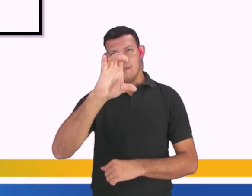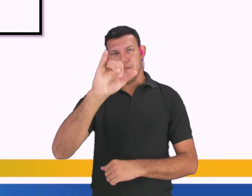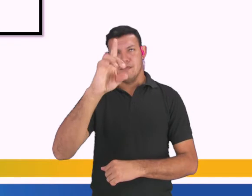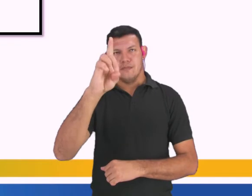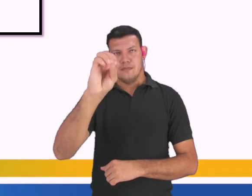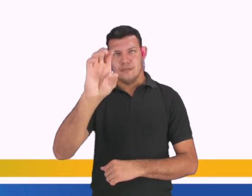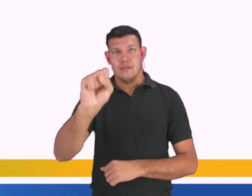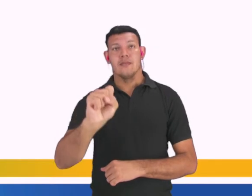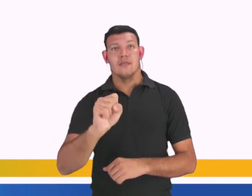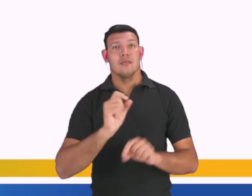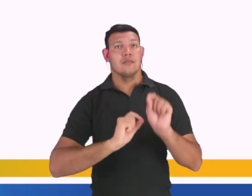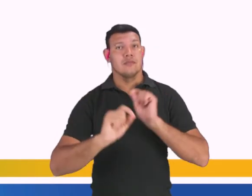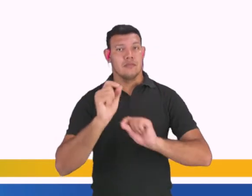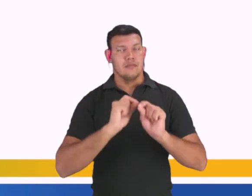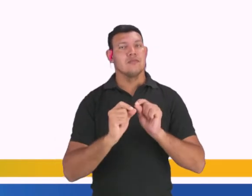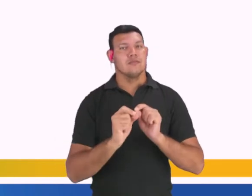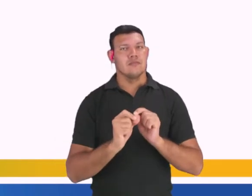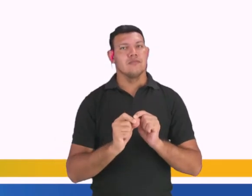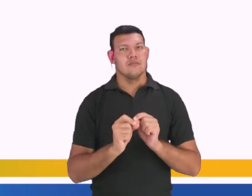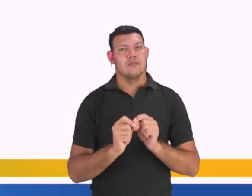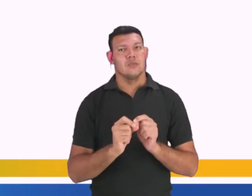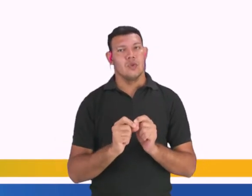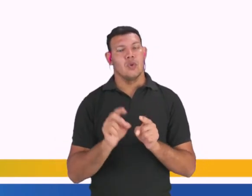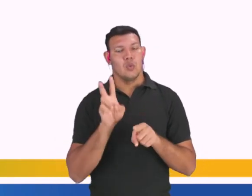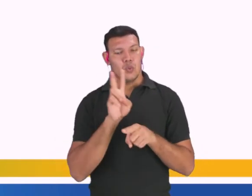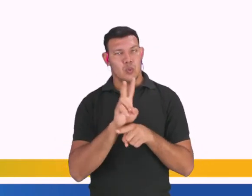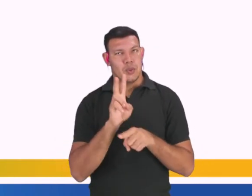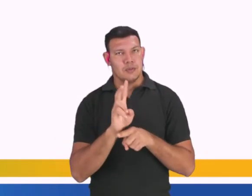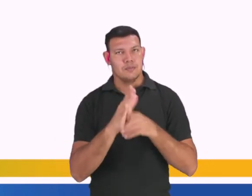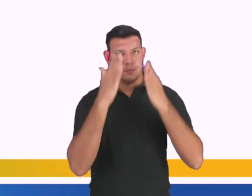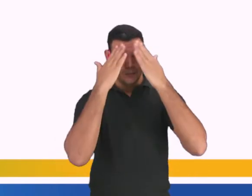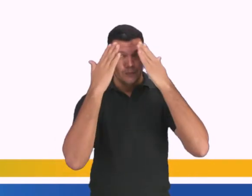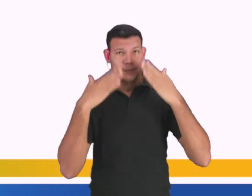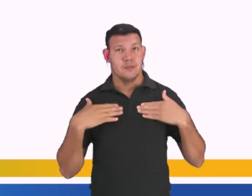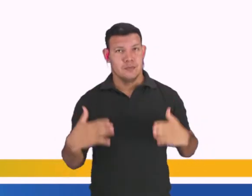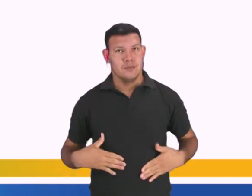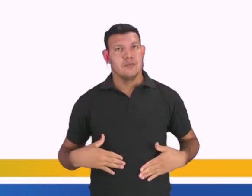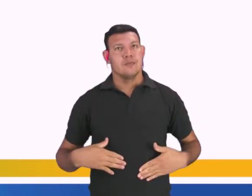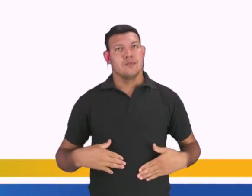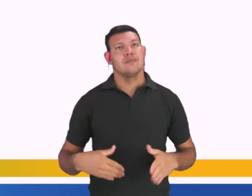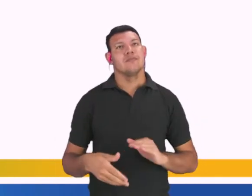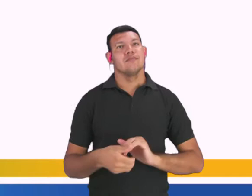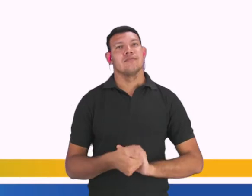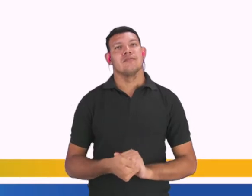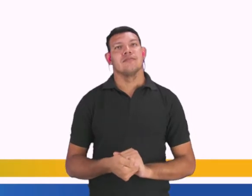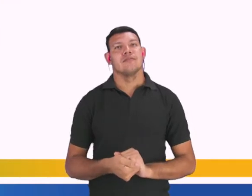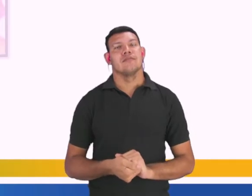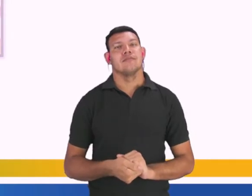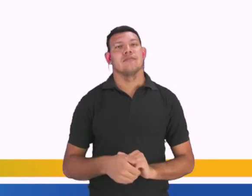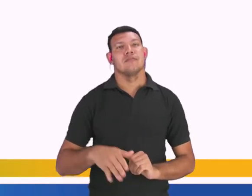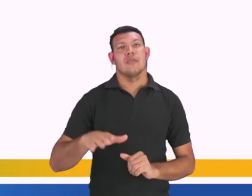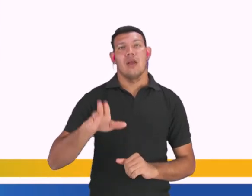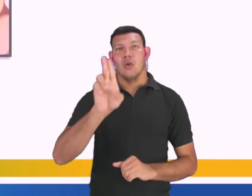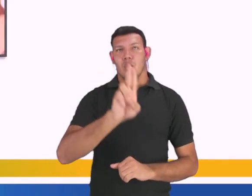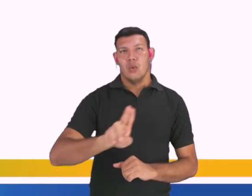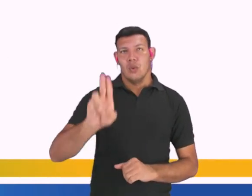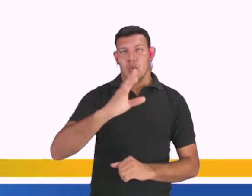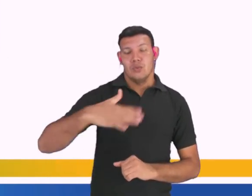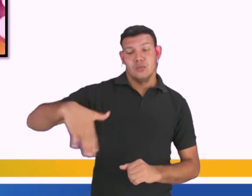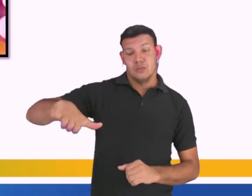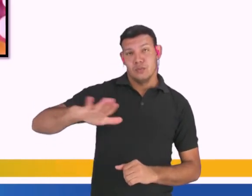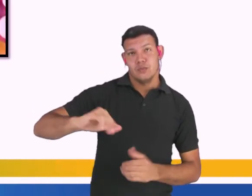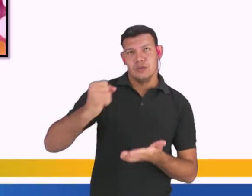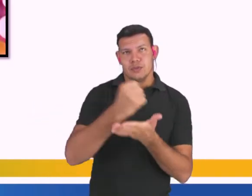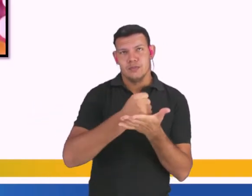fundamentais para regenerar também o nosso corpo. Você vê a aplicação dos medicamentos, no campo do medicamento, os remédios que